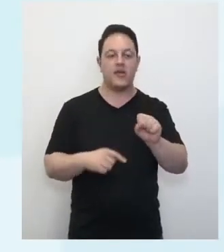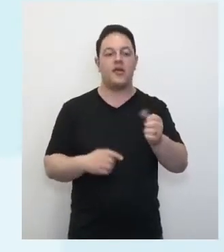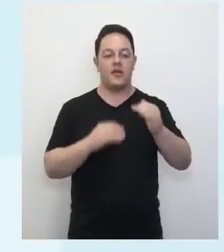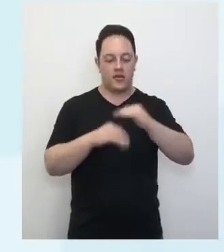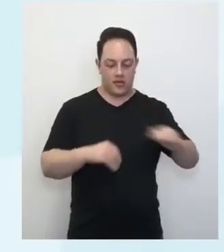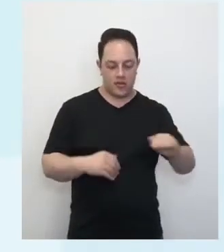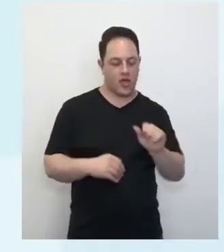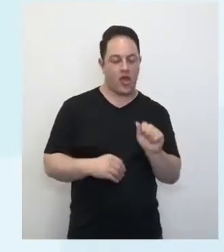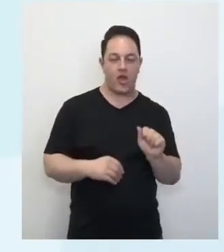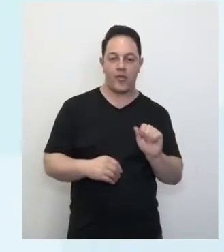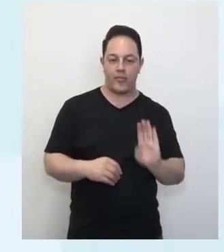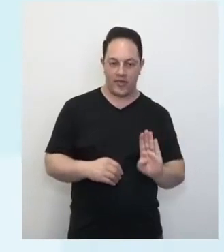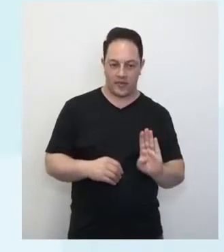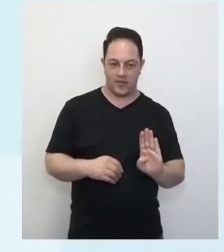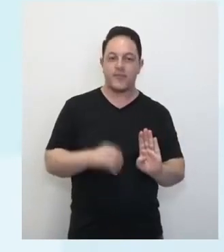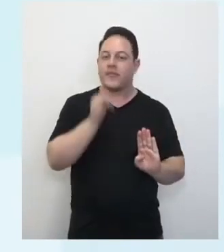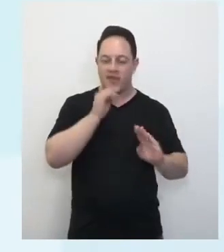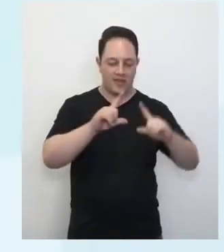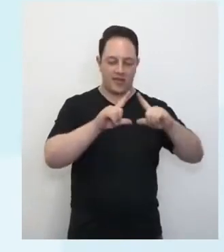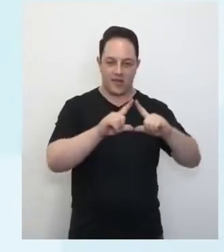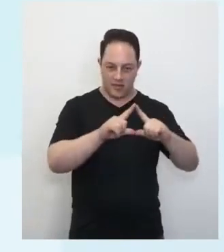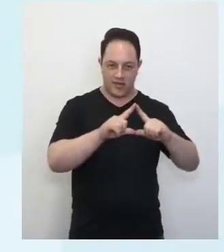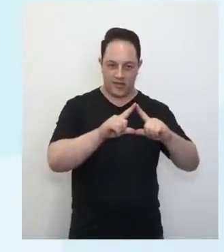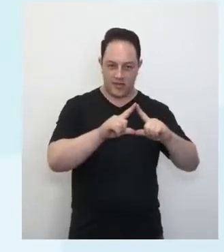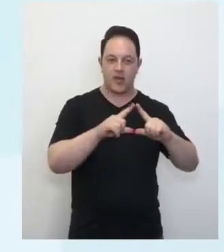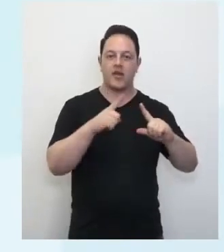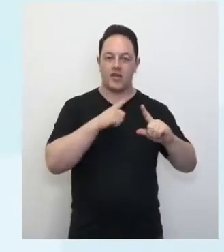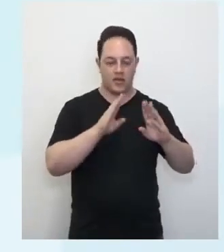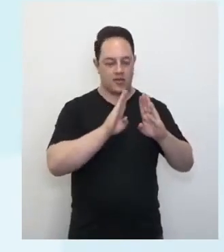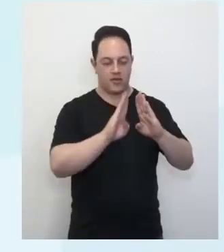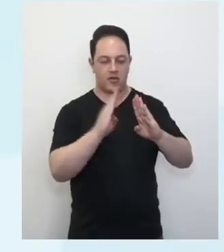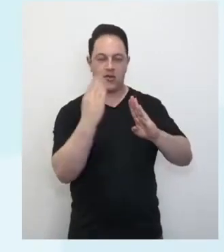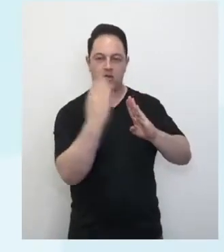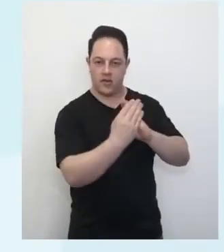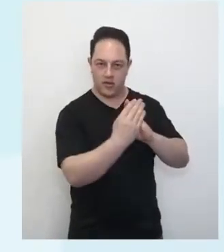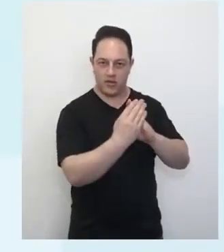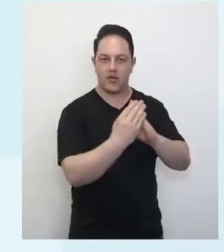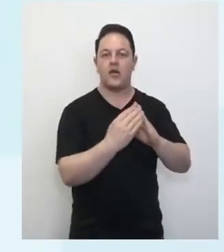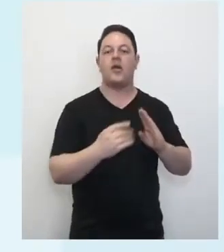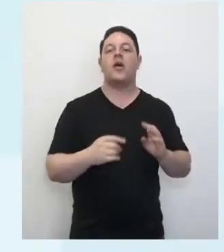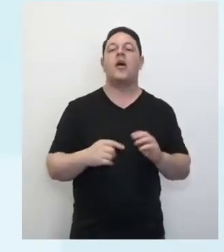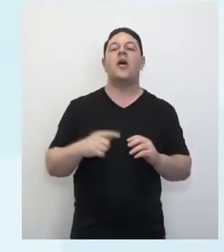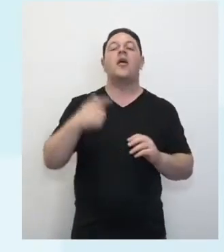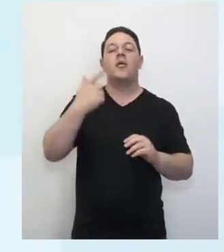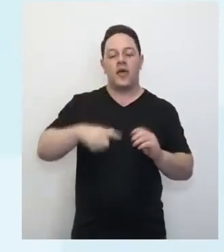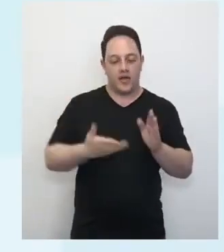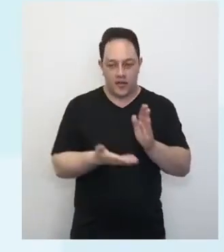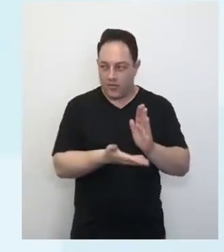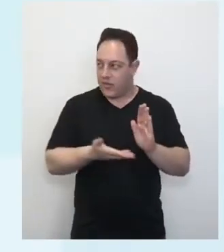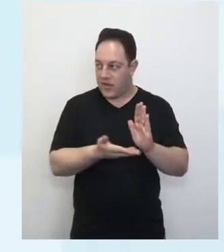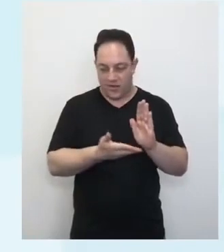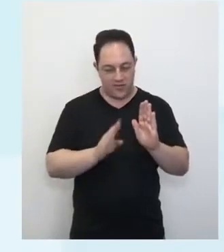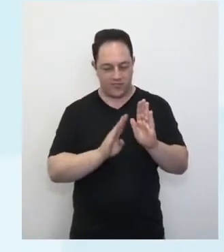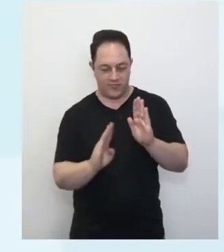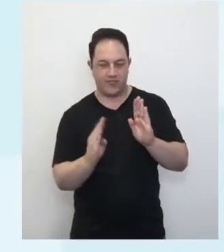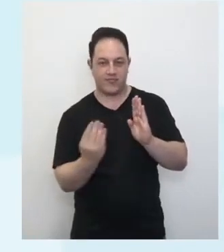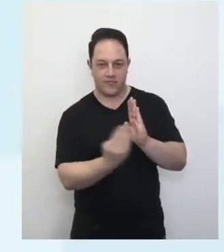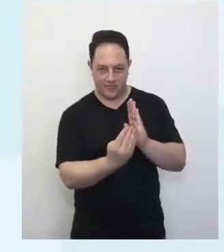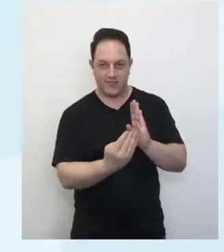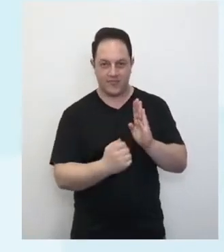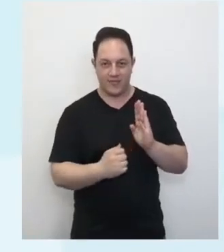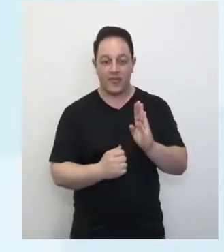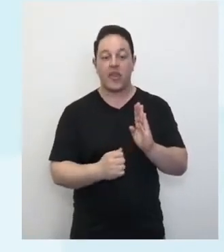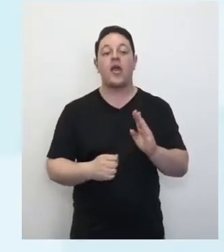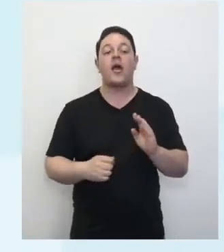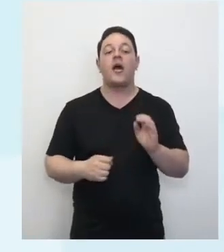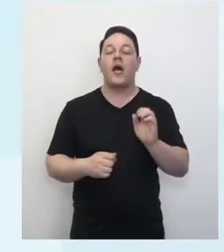encontro a área da secção lado vezes do lado o encontro a área da base lá do vezes lado muito